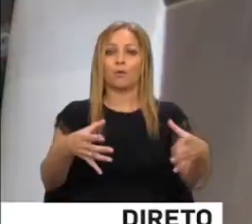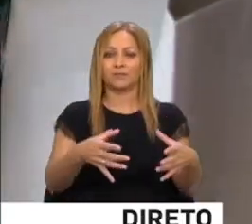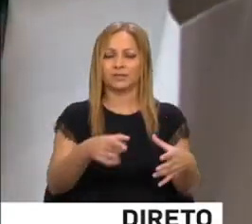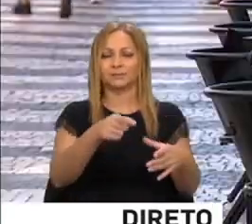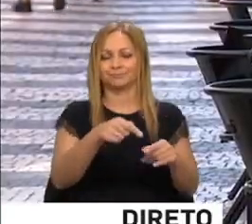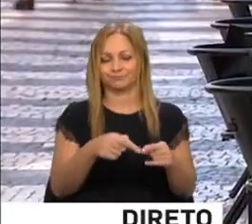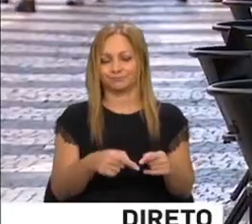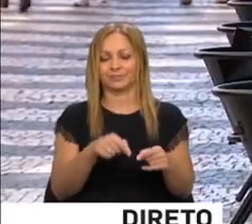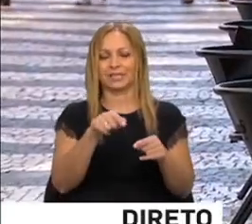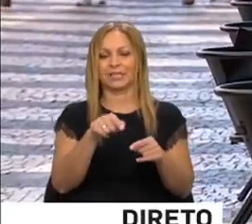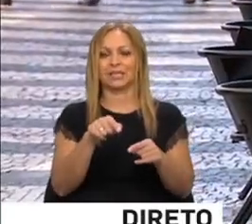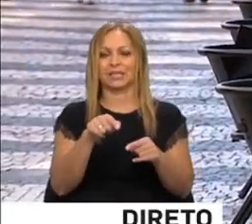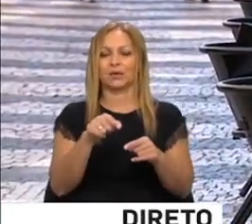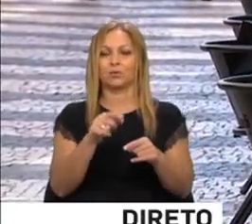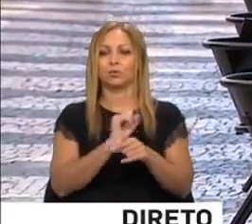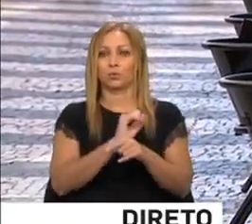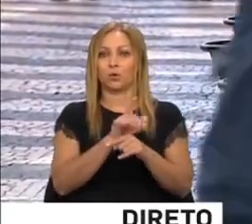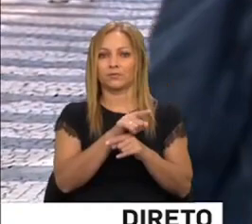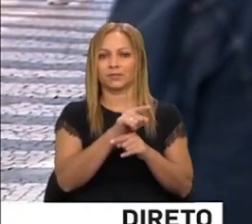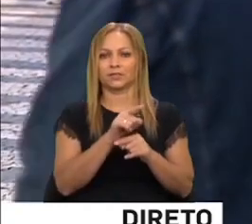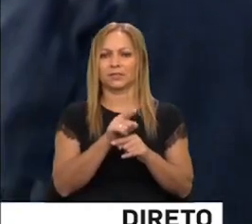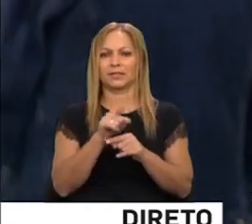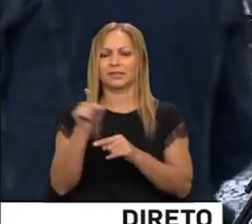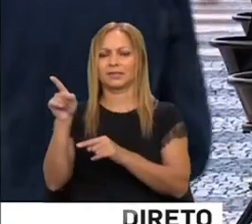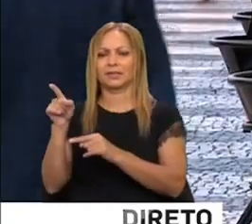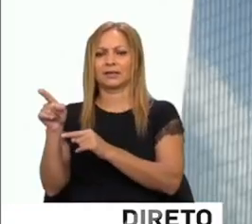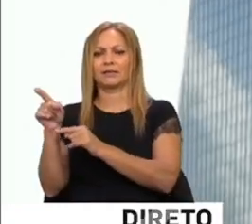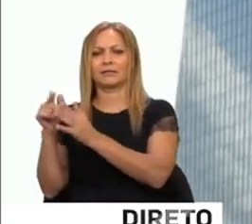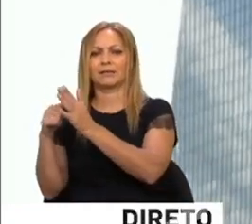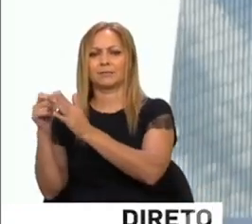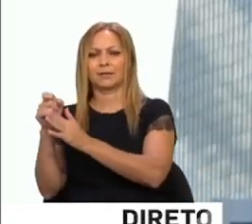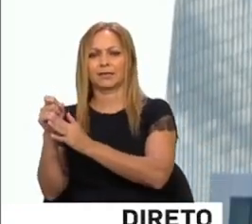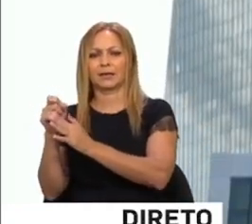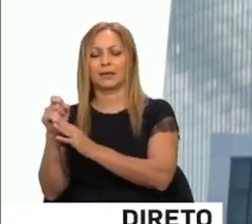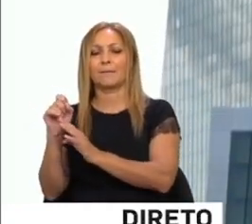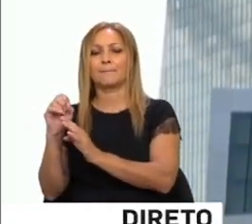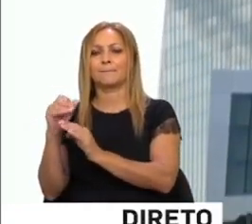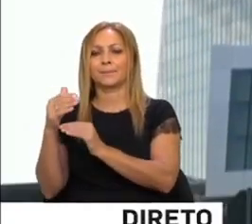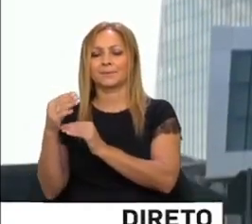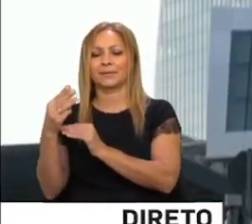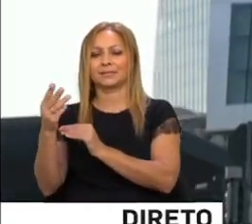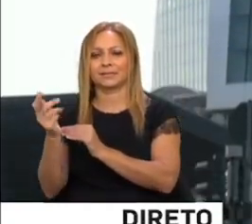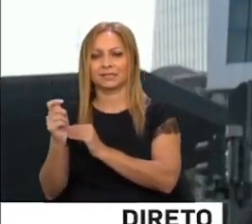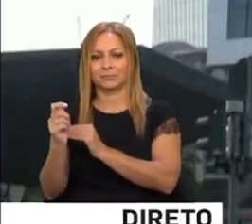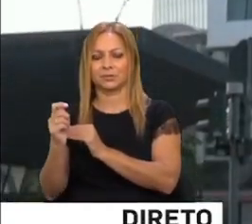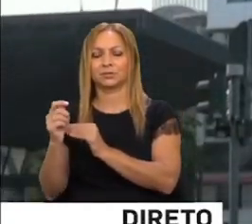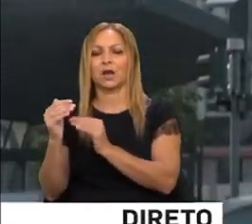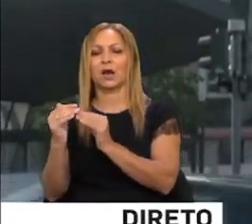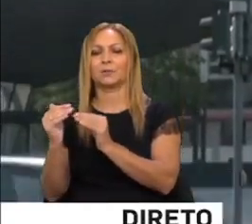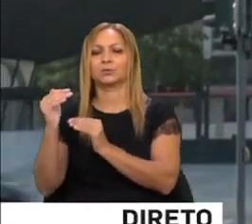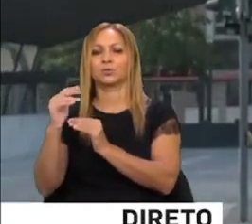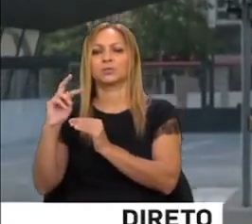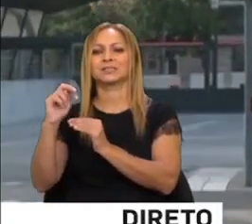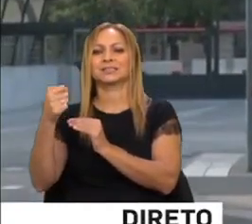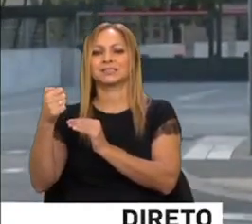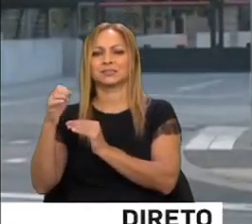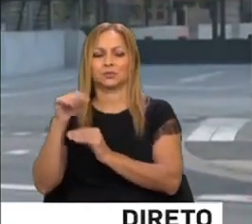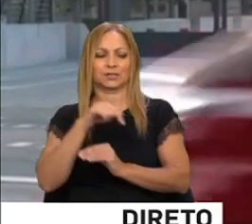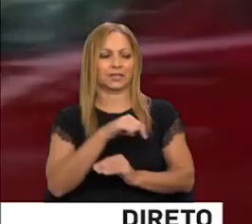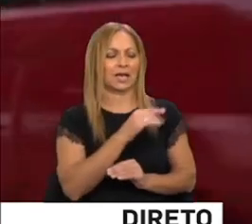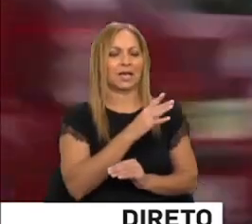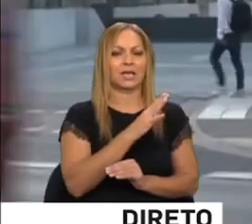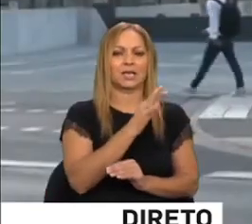momentária a quantidade de dinheiro em circulação aumentou em no primeiro trimestre de 2021 350%. na Europa aumentou 14